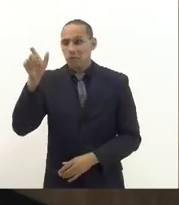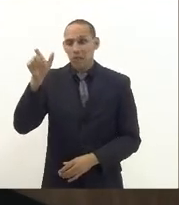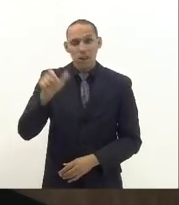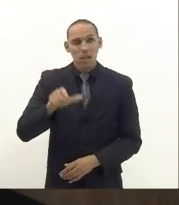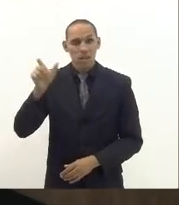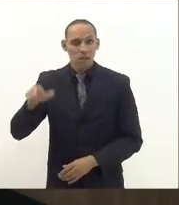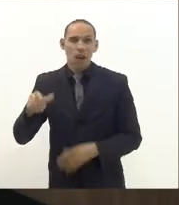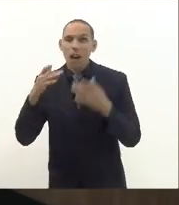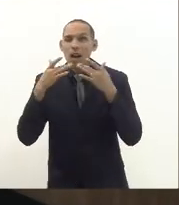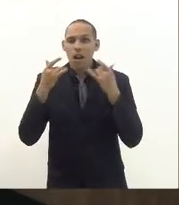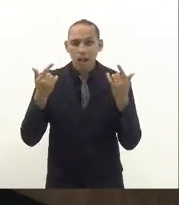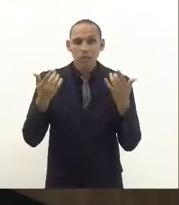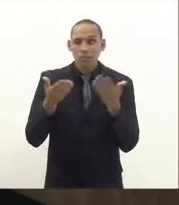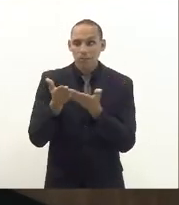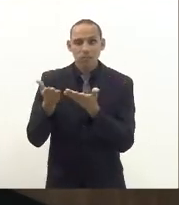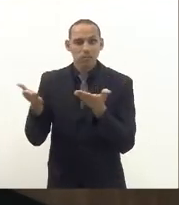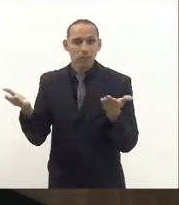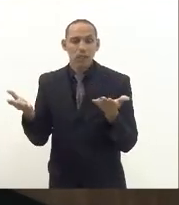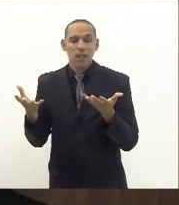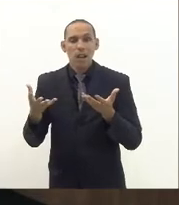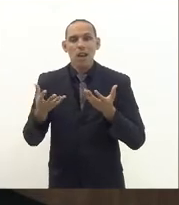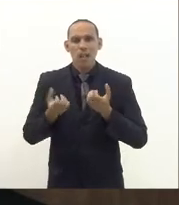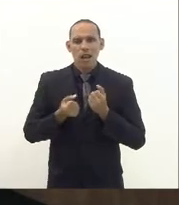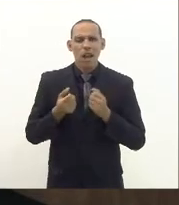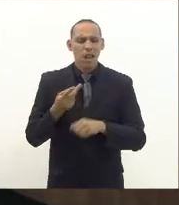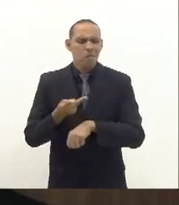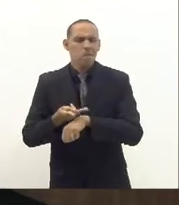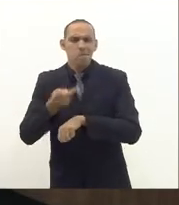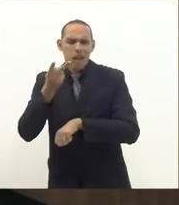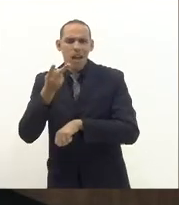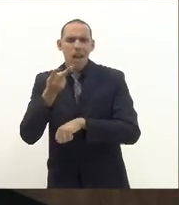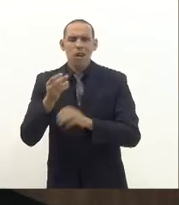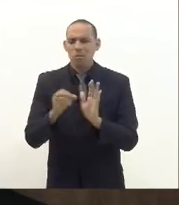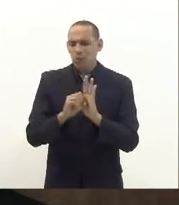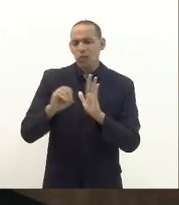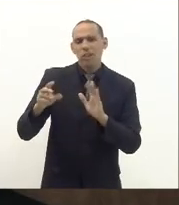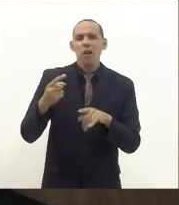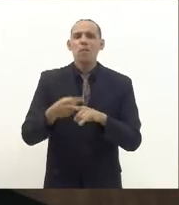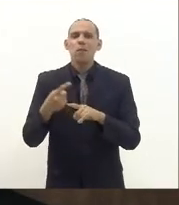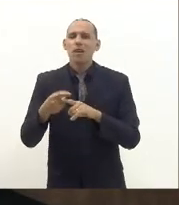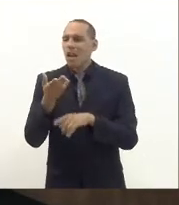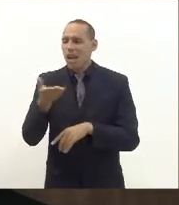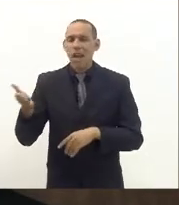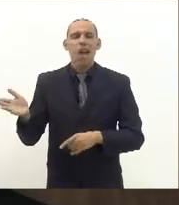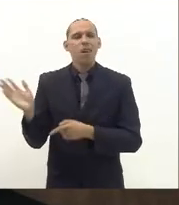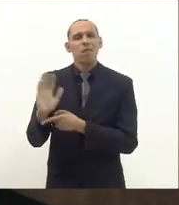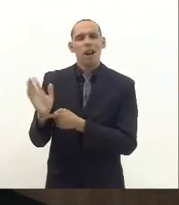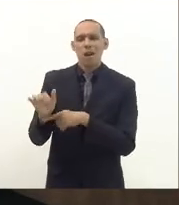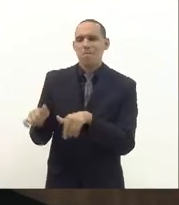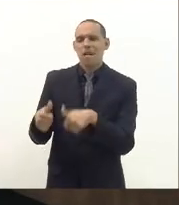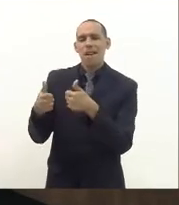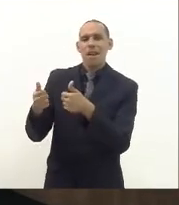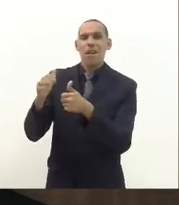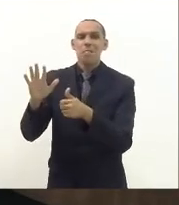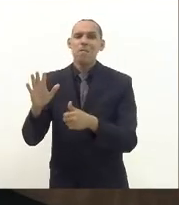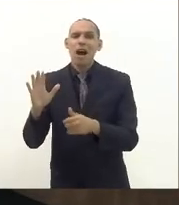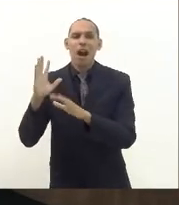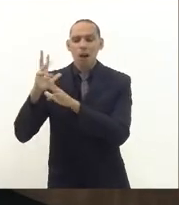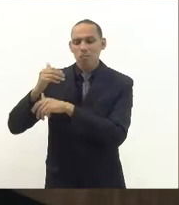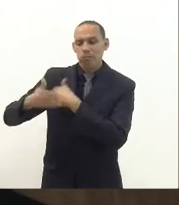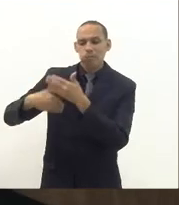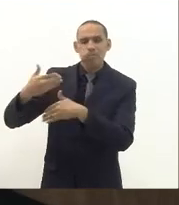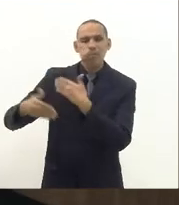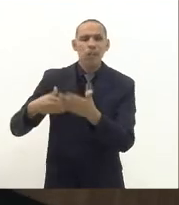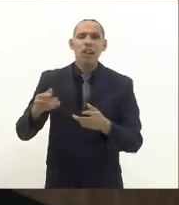receberam e foram né indicados a premiações por sua atuação cenográfica Mas tem uma carreira